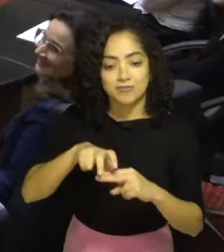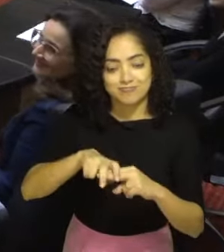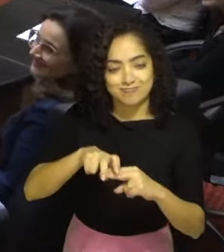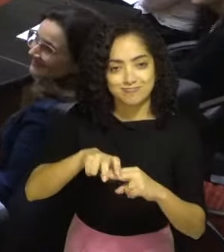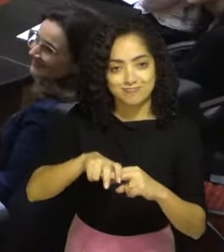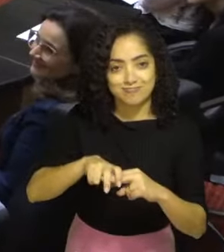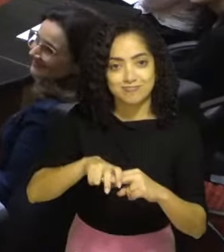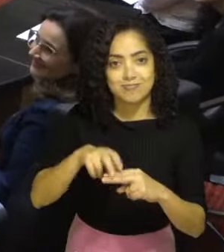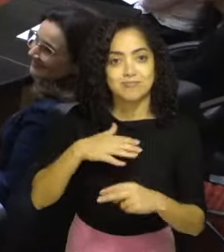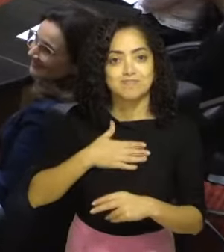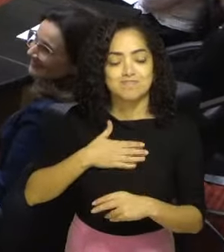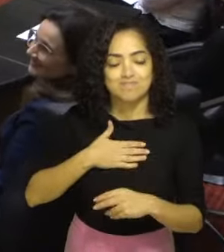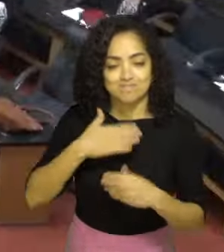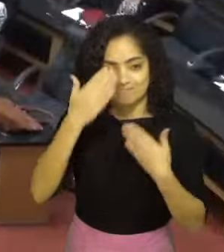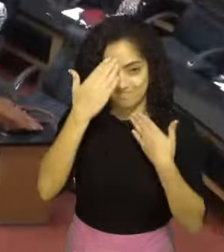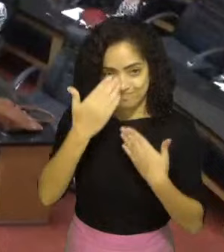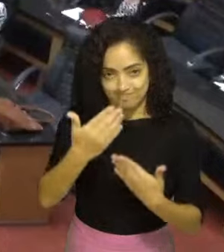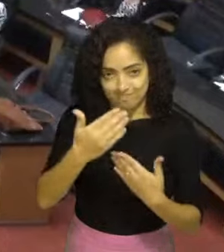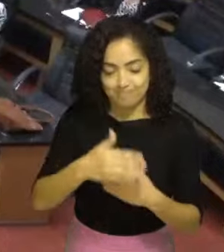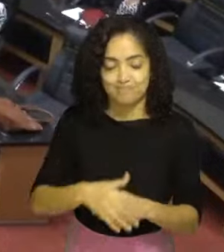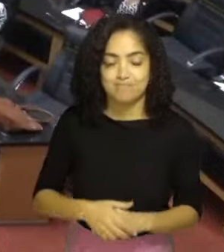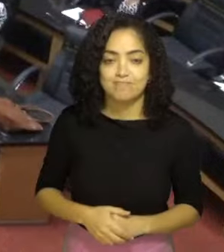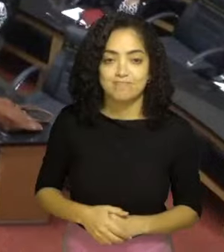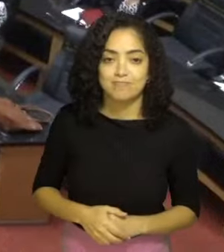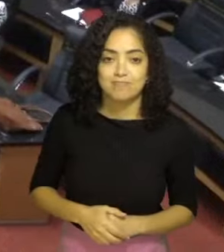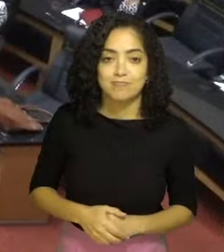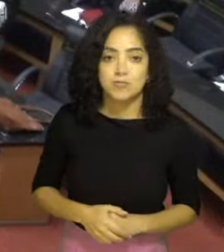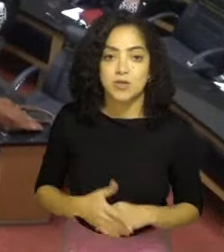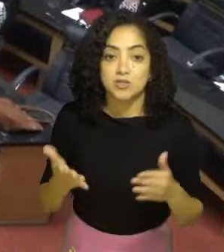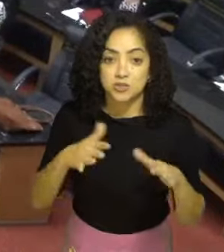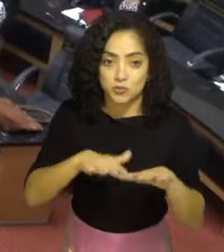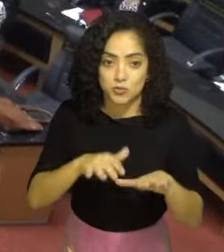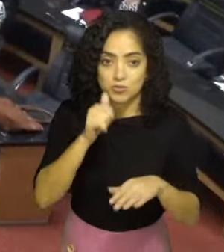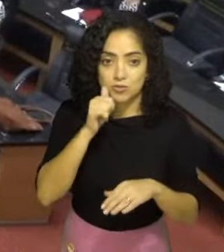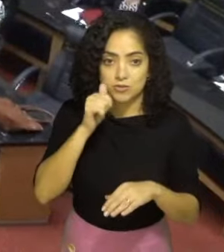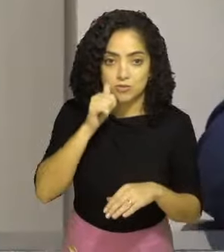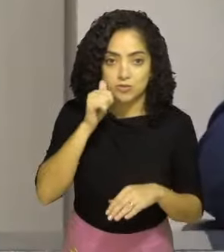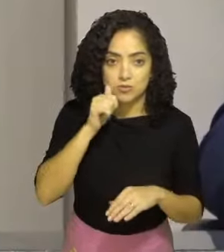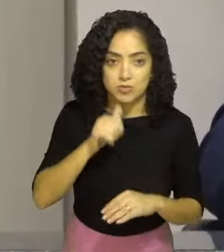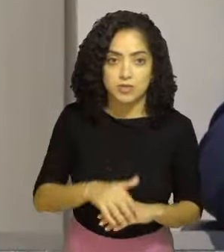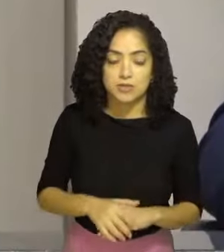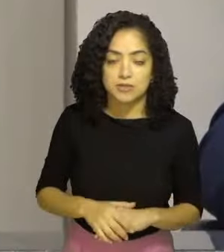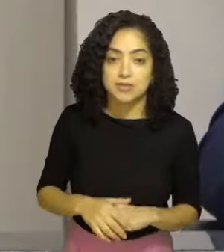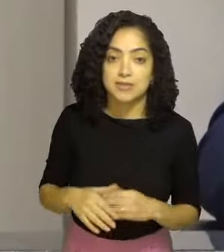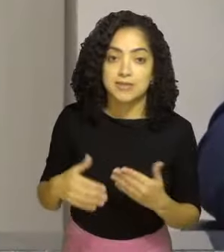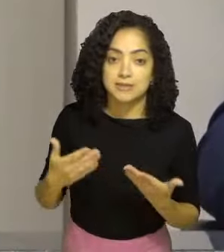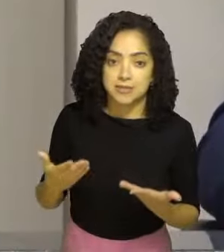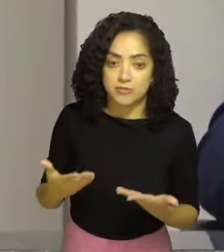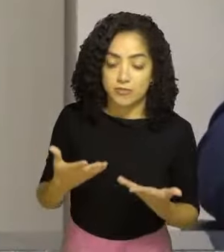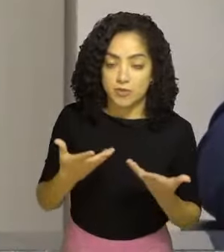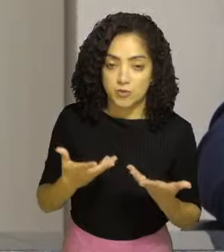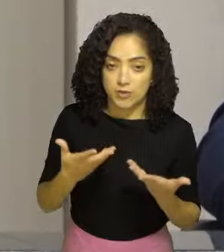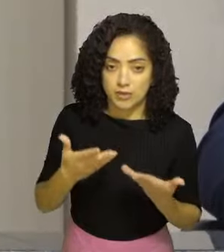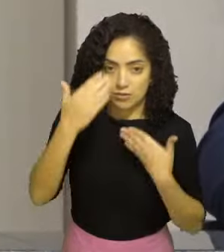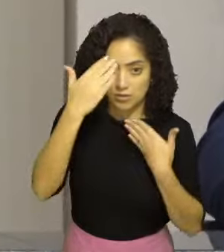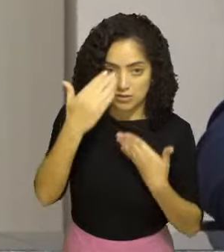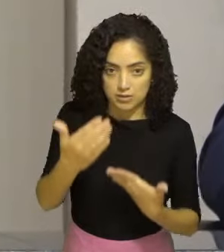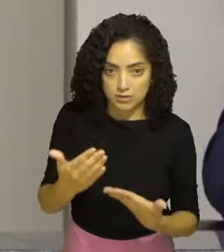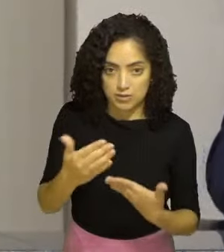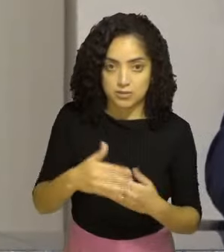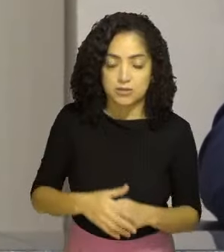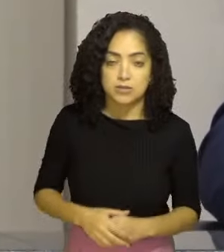seu gesto bonito também, né, de inclusão das mulheres. Desta forma, eu quero agradecer